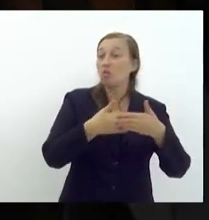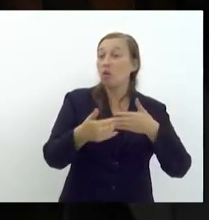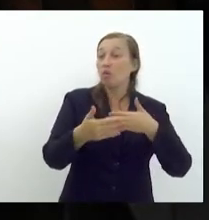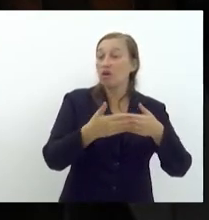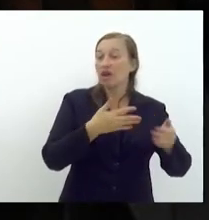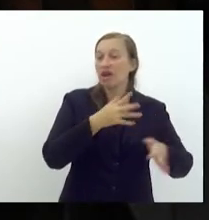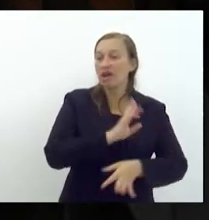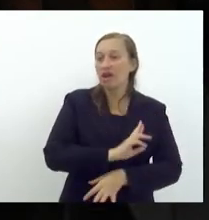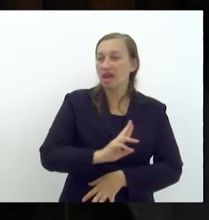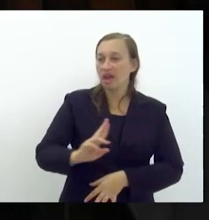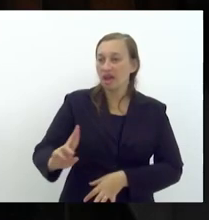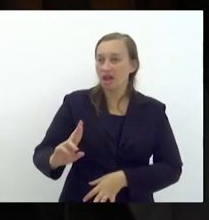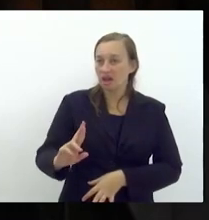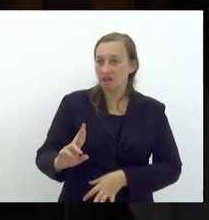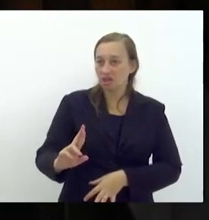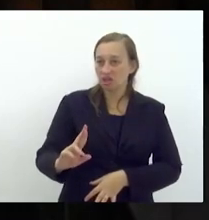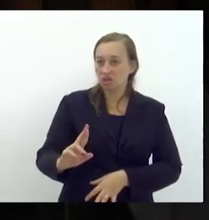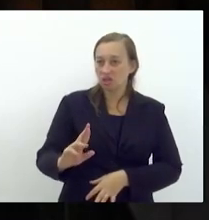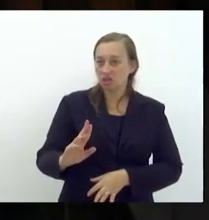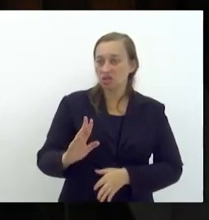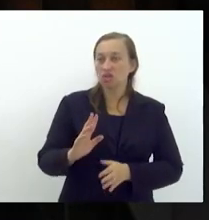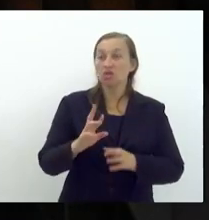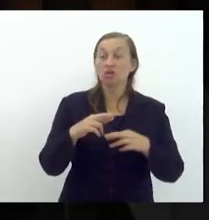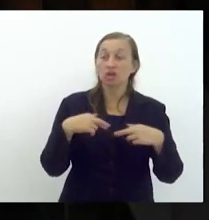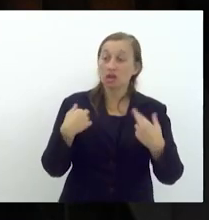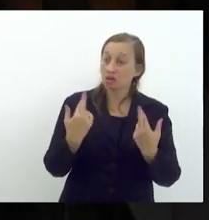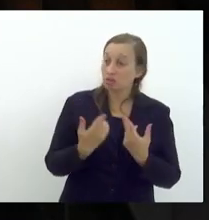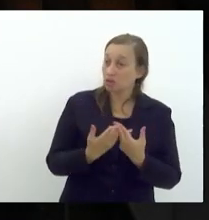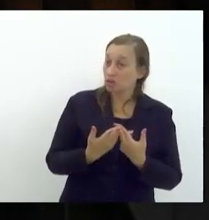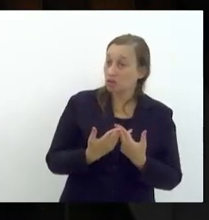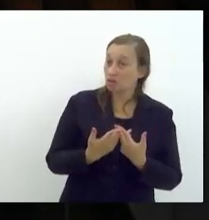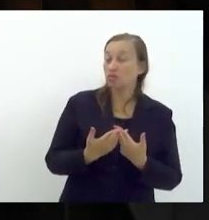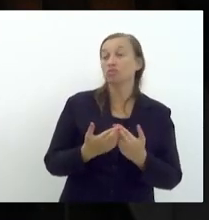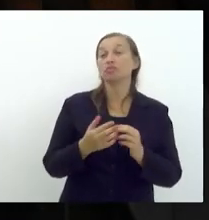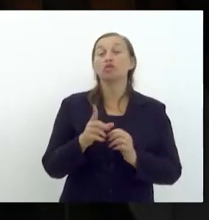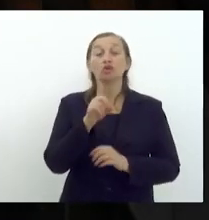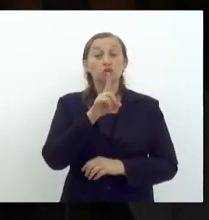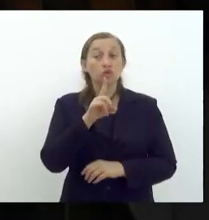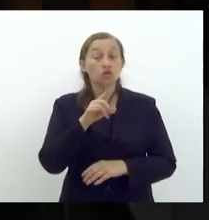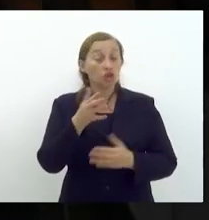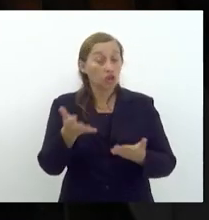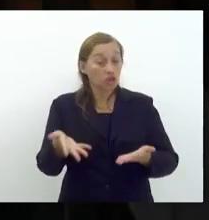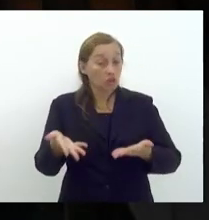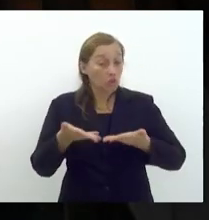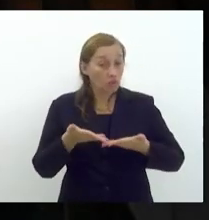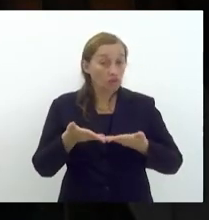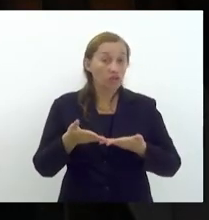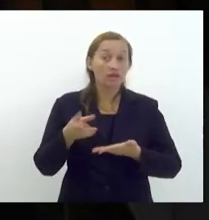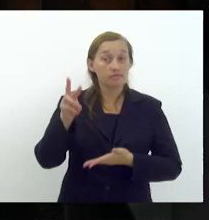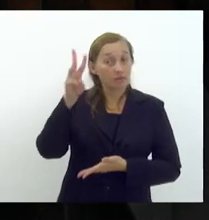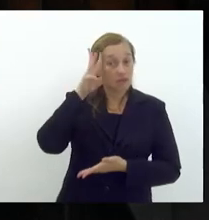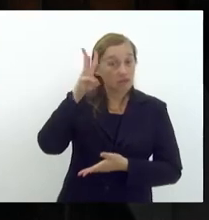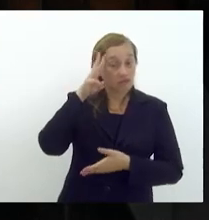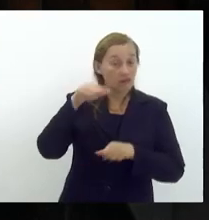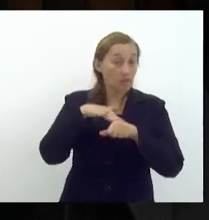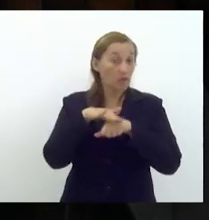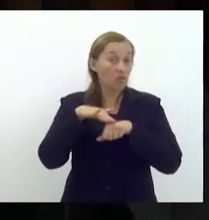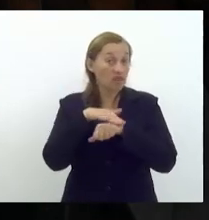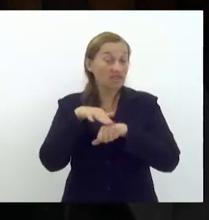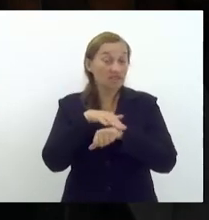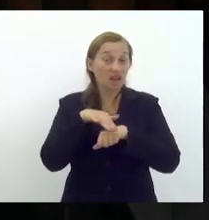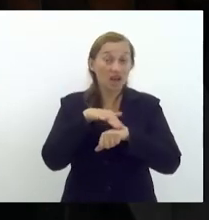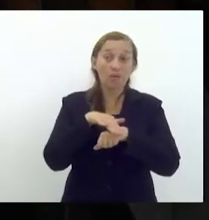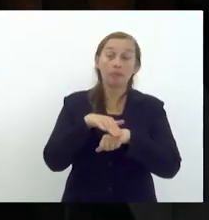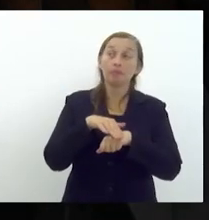culto chamei até aqui atenção no dia de terça-feira sobre